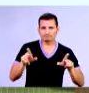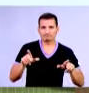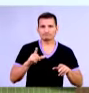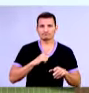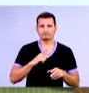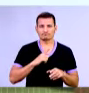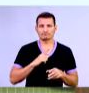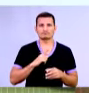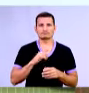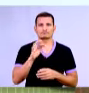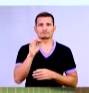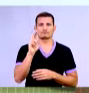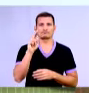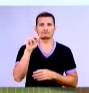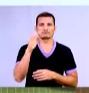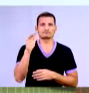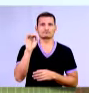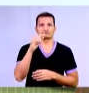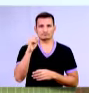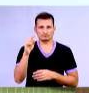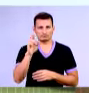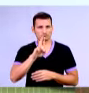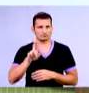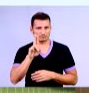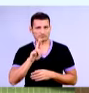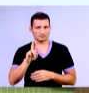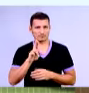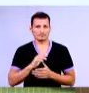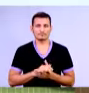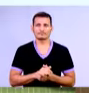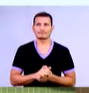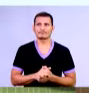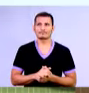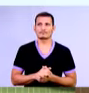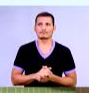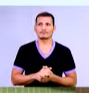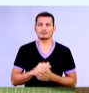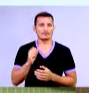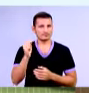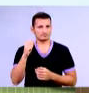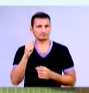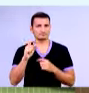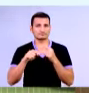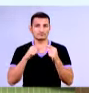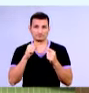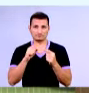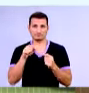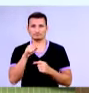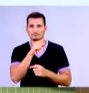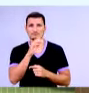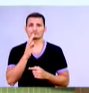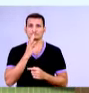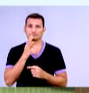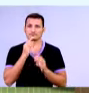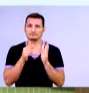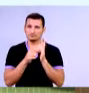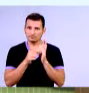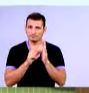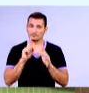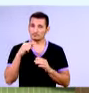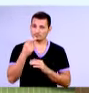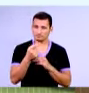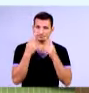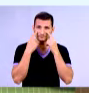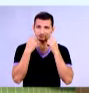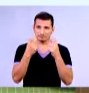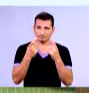inúmeras funcionalidades para os usuários, né? Sim, sim. Até o objetivo, né, que ele conheça a ferramenta, a partir dali gere o interesse para que